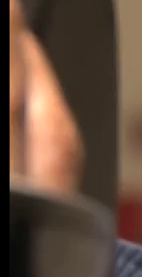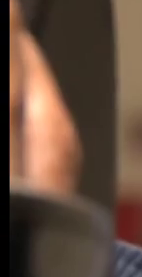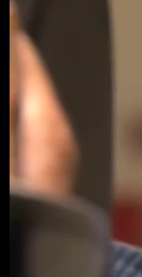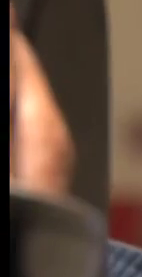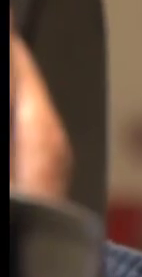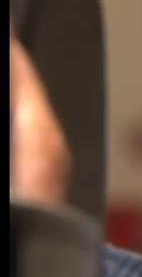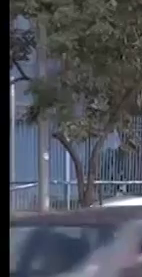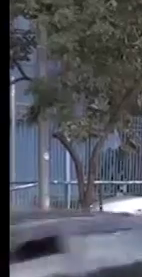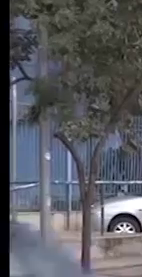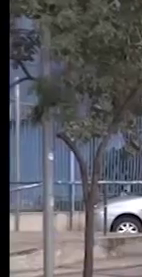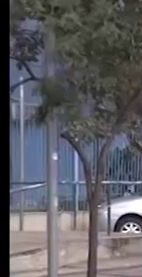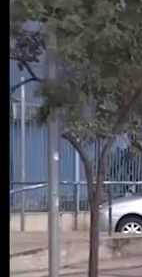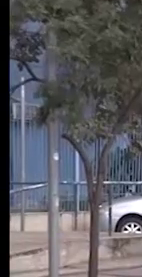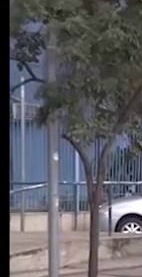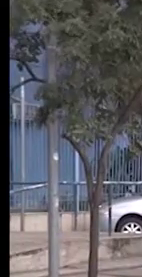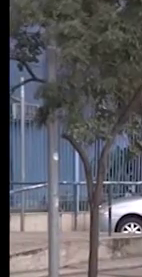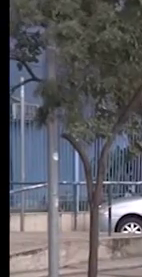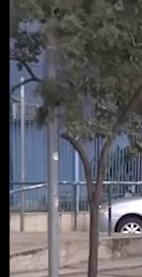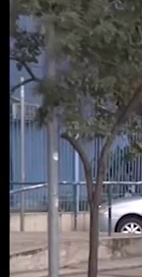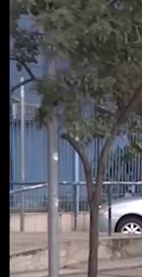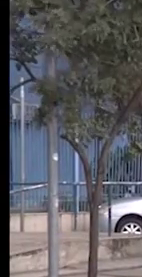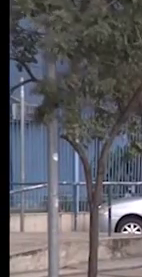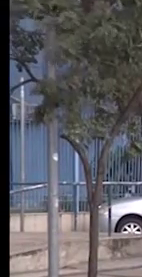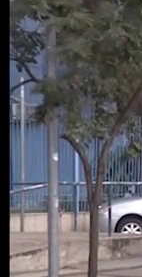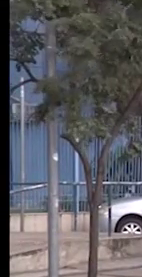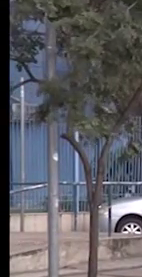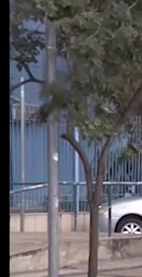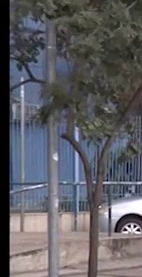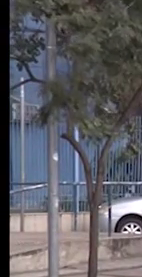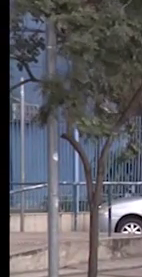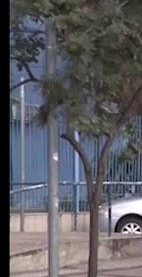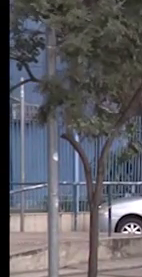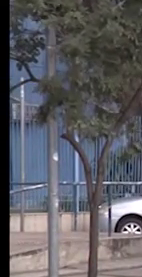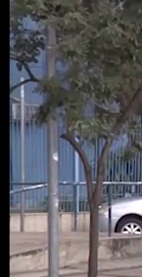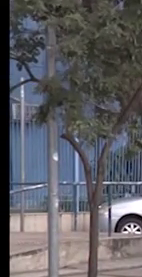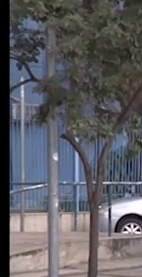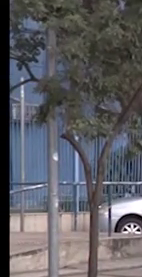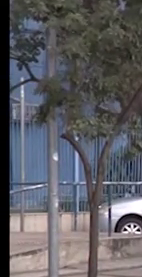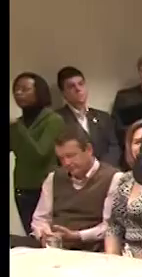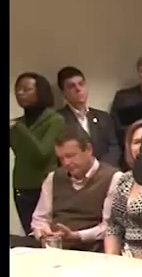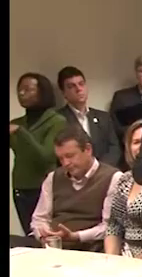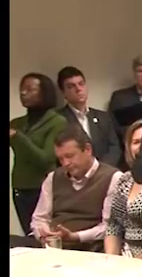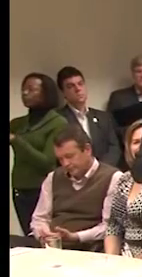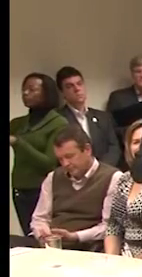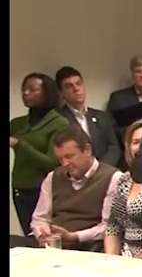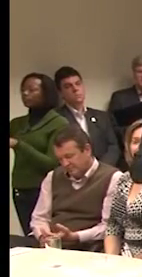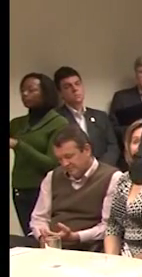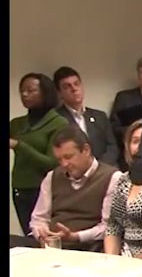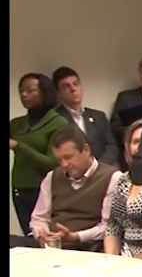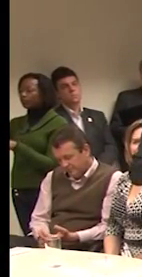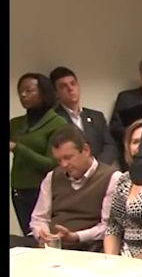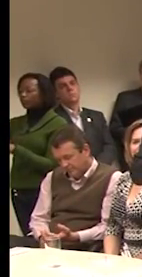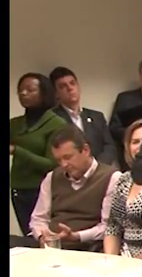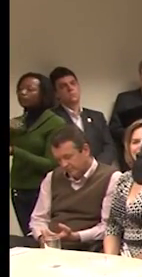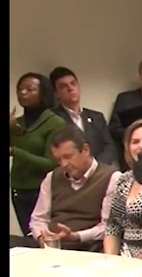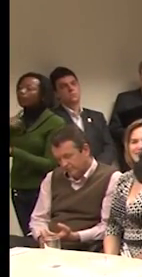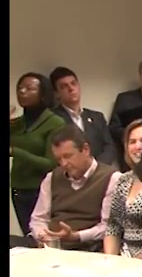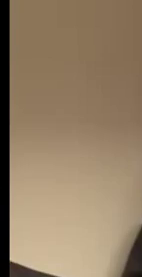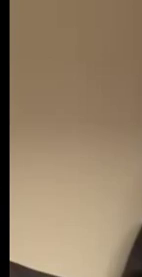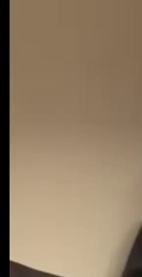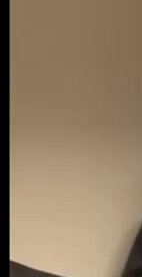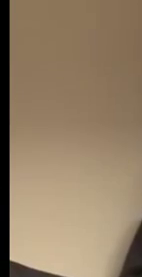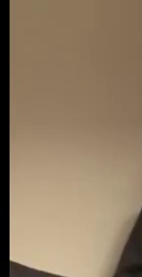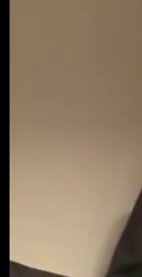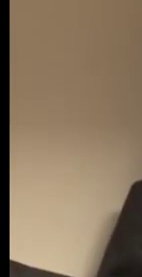Citamob Acessibilidade para usuários do transporte público coletivo com deficiência visual foi apresentado nesta terça-feira, dia